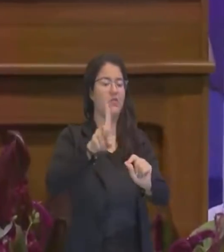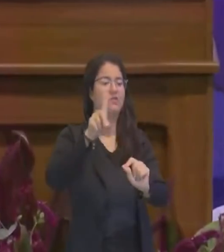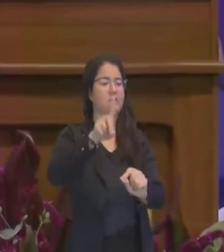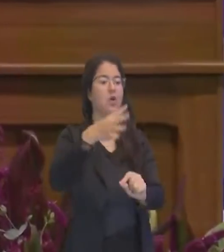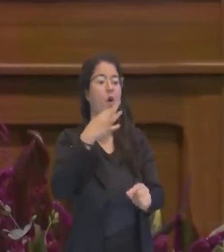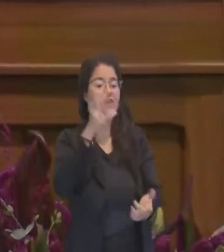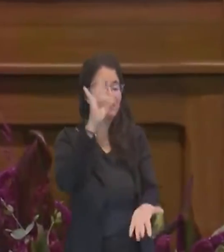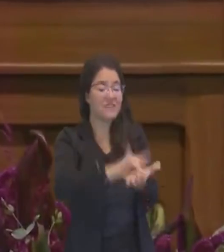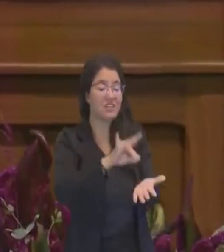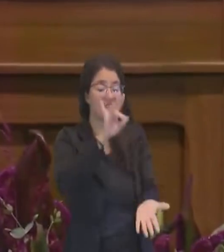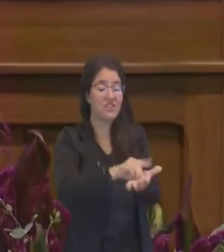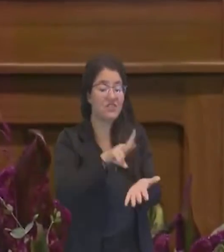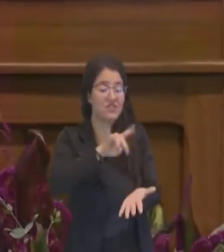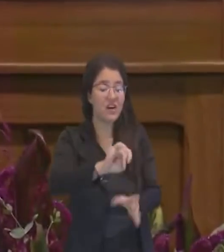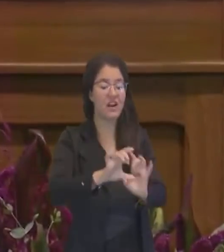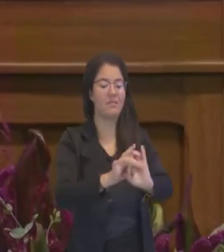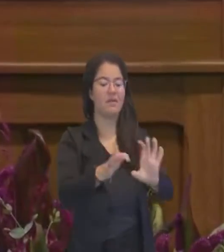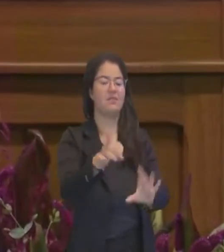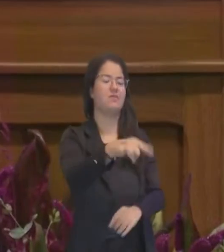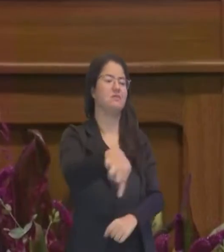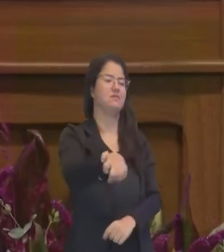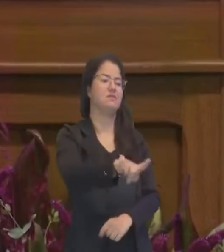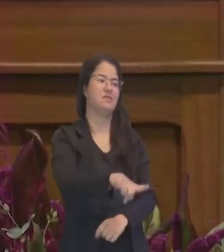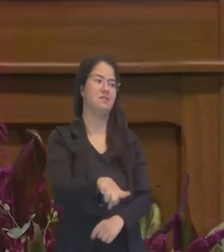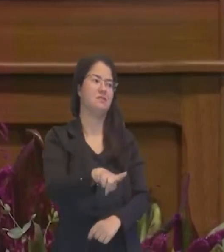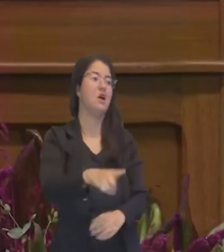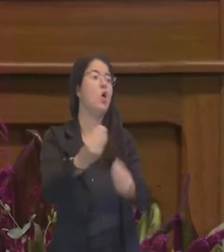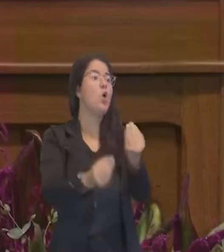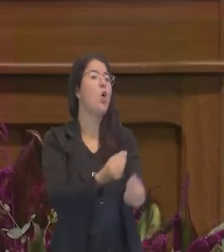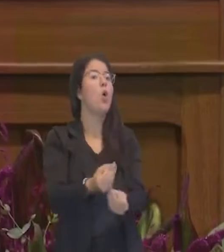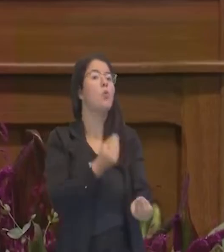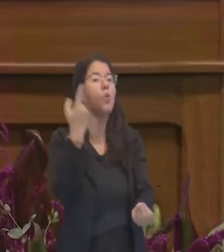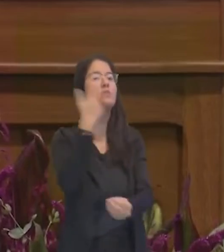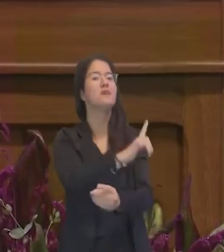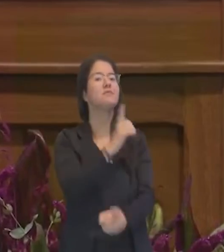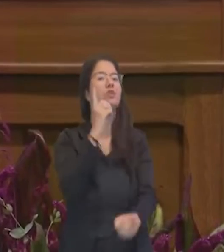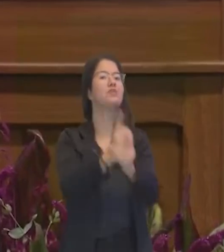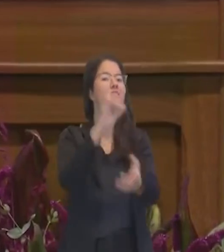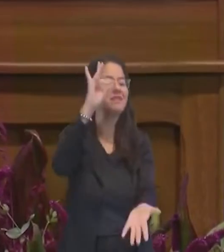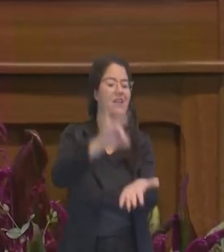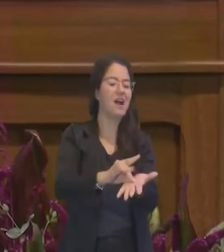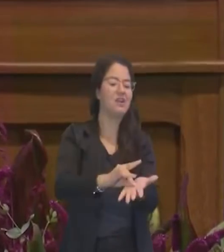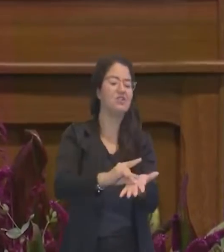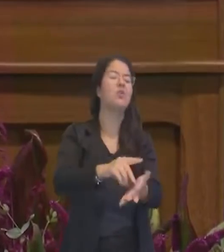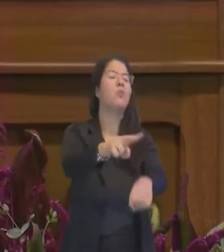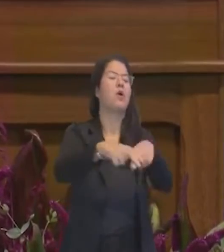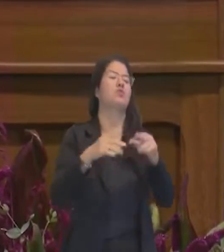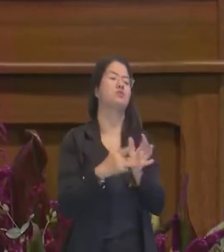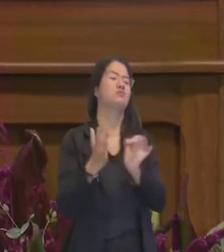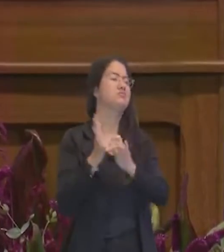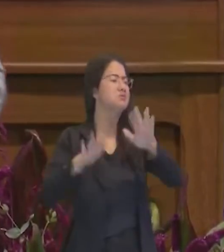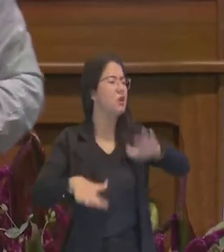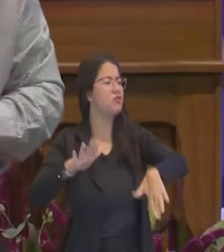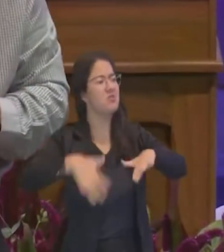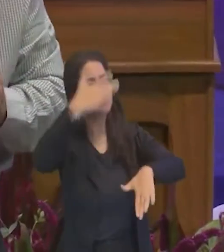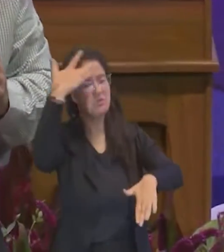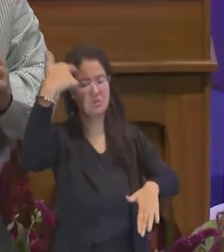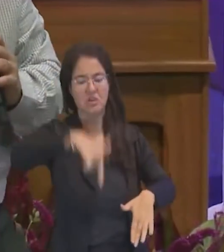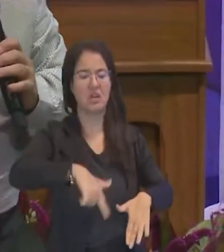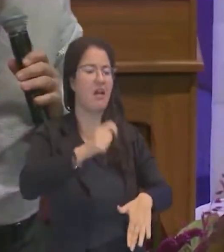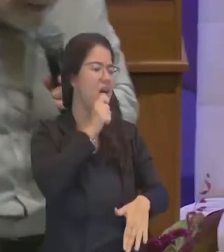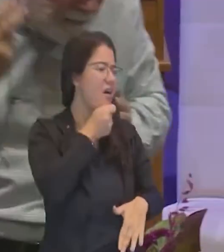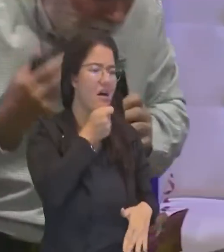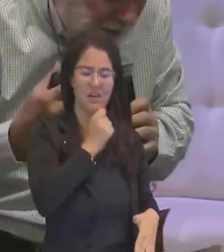libertação na pessoa bendita do Senhor Jesus Cristo. E talvez tenhamos alguém aqui nessa noite que ainda não entregou